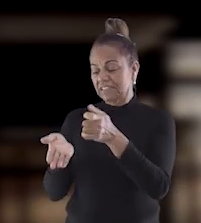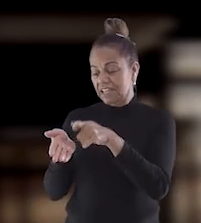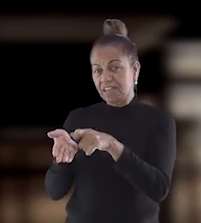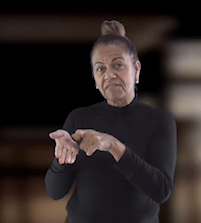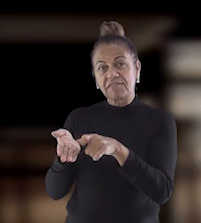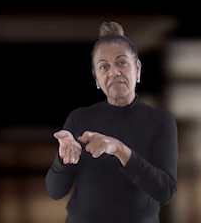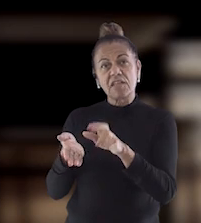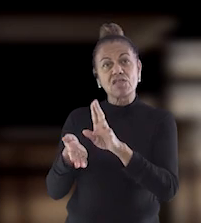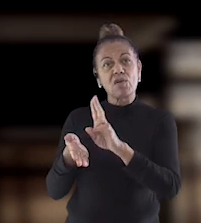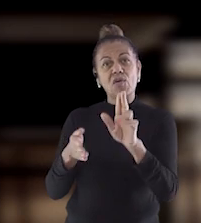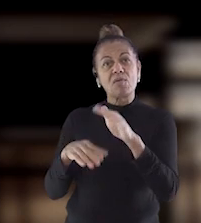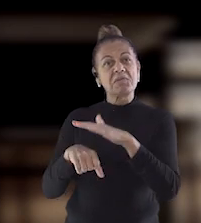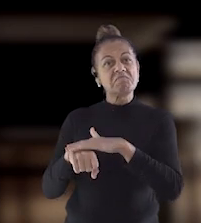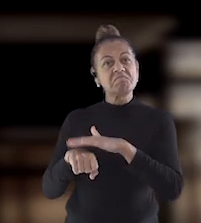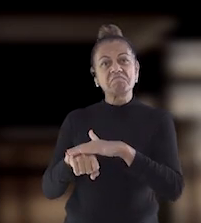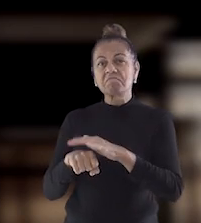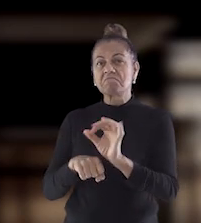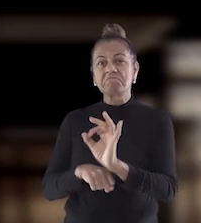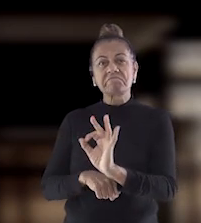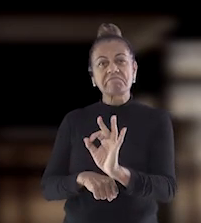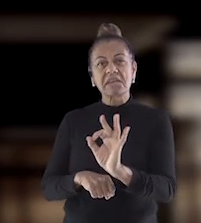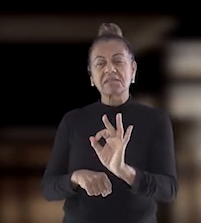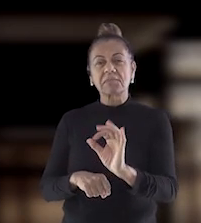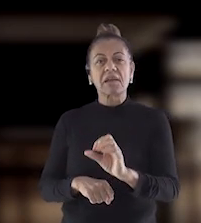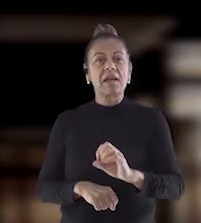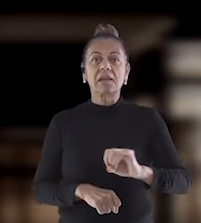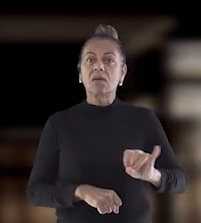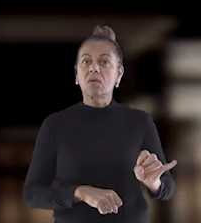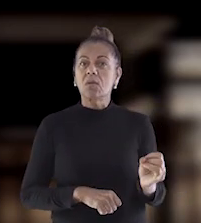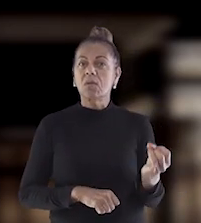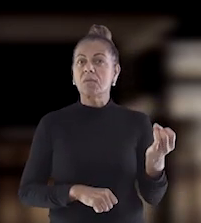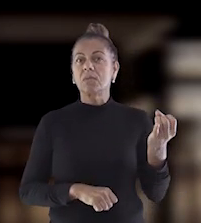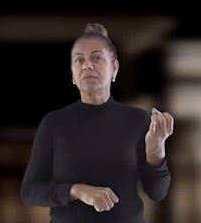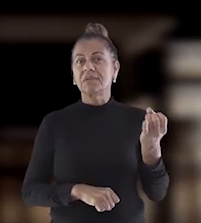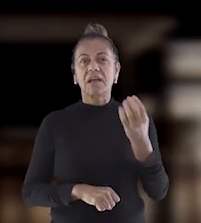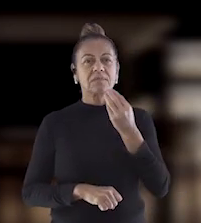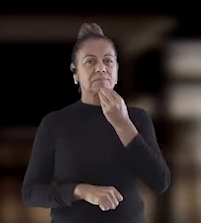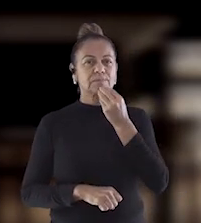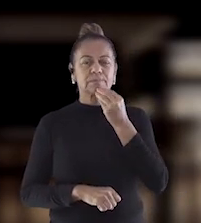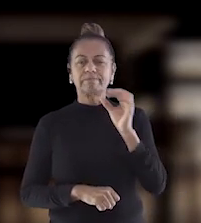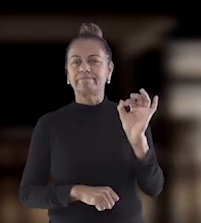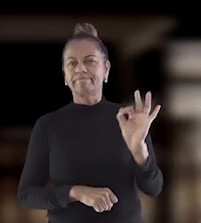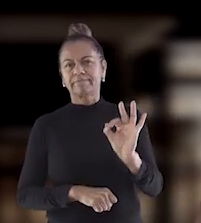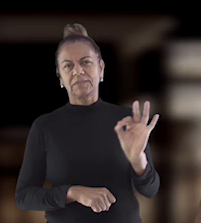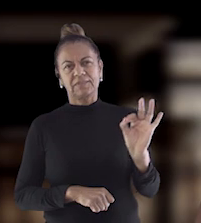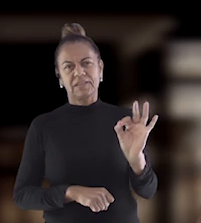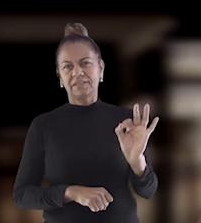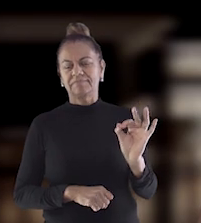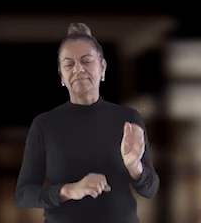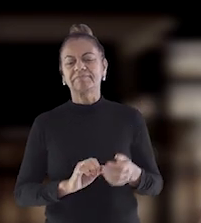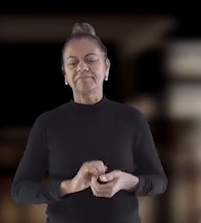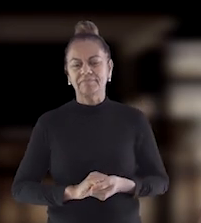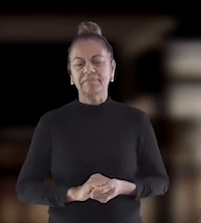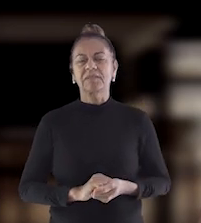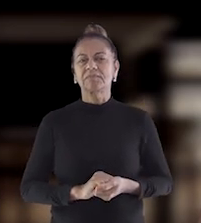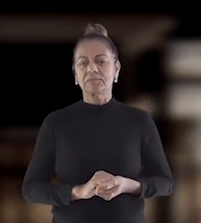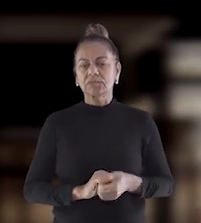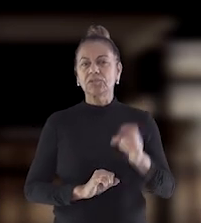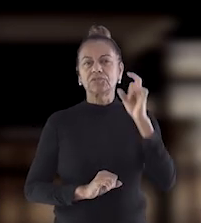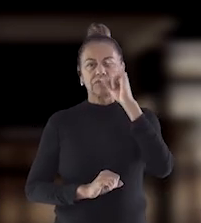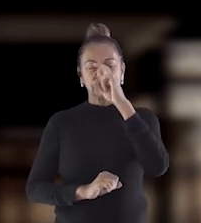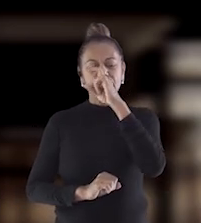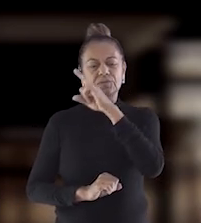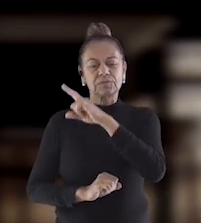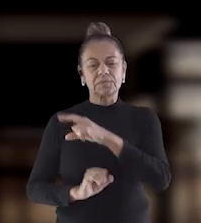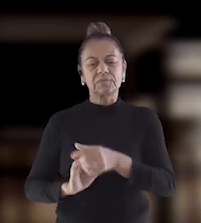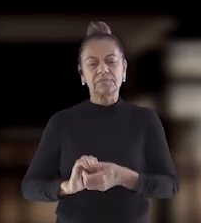assim, escrever o nome dela. Ela não teve, assim, oportunidade igual nós tivemos e não soubemos